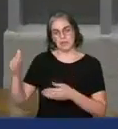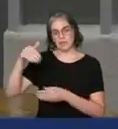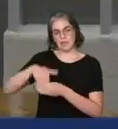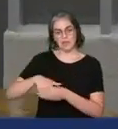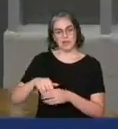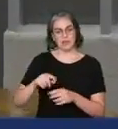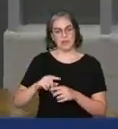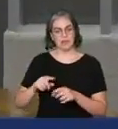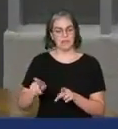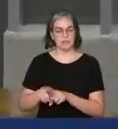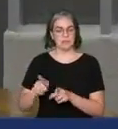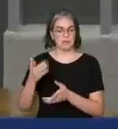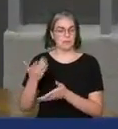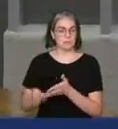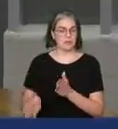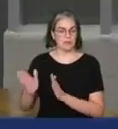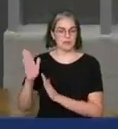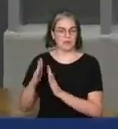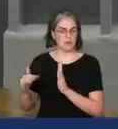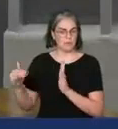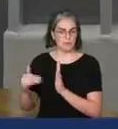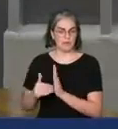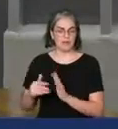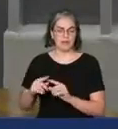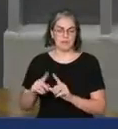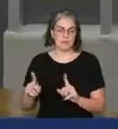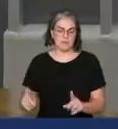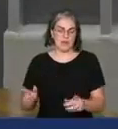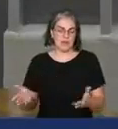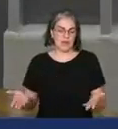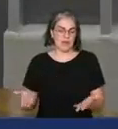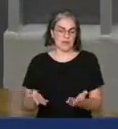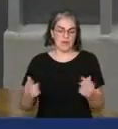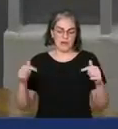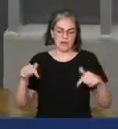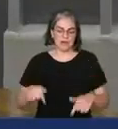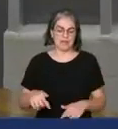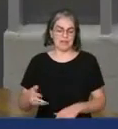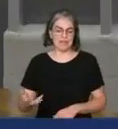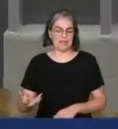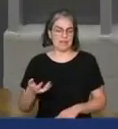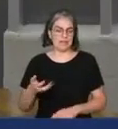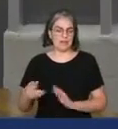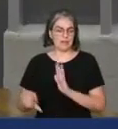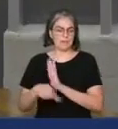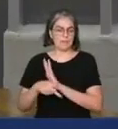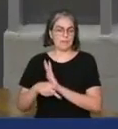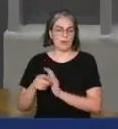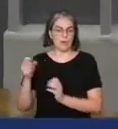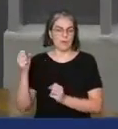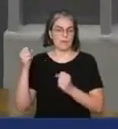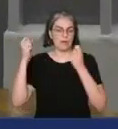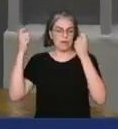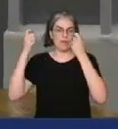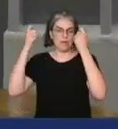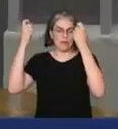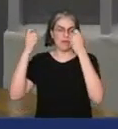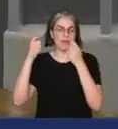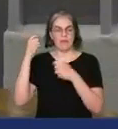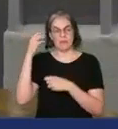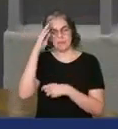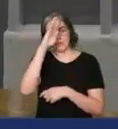palácio. Aí agora eles querem, deputados, fazerem o cercadinho aqui no plenário da Câmara